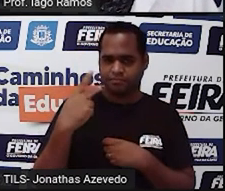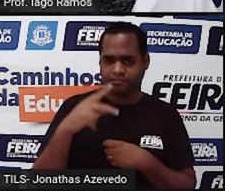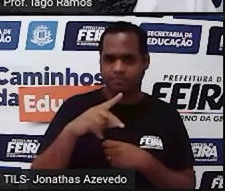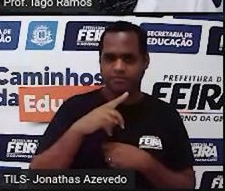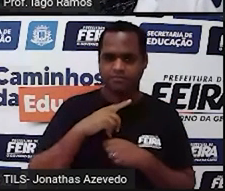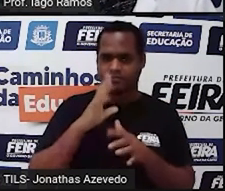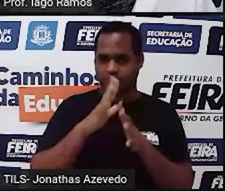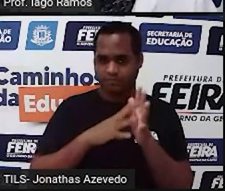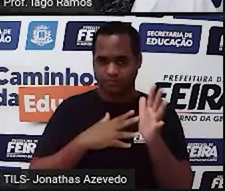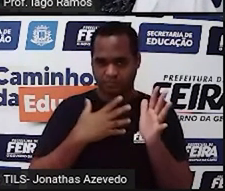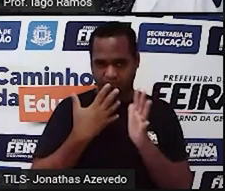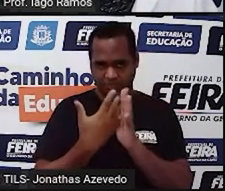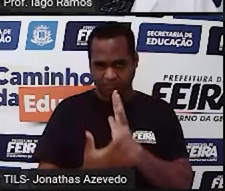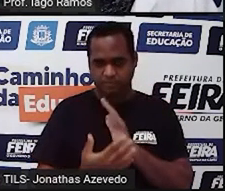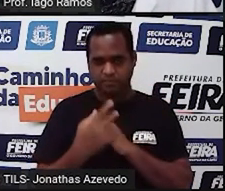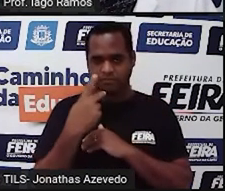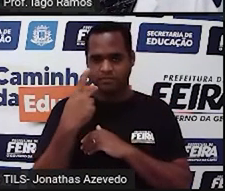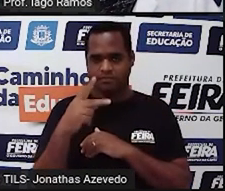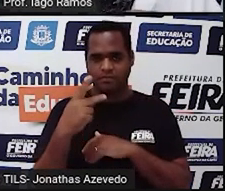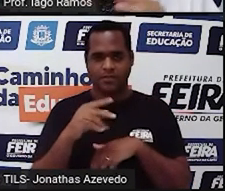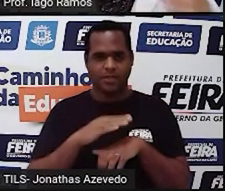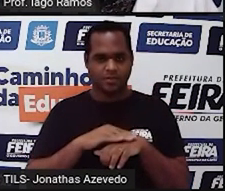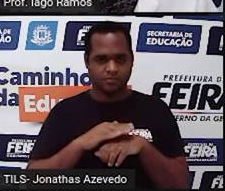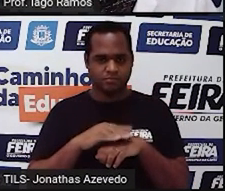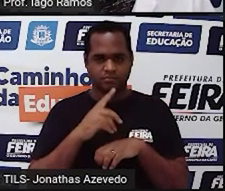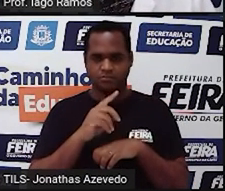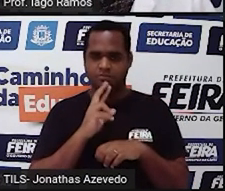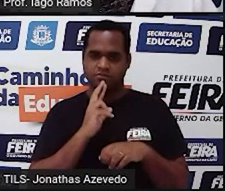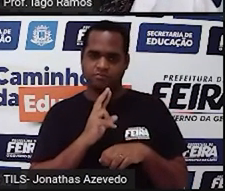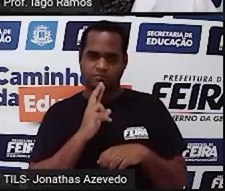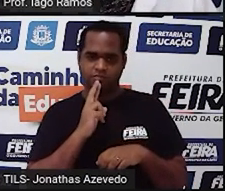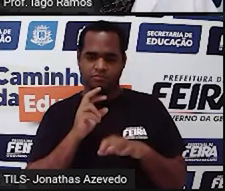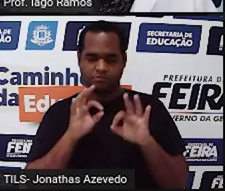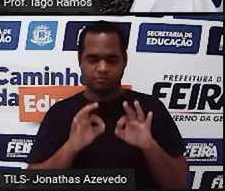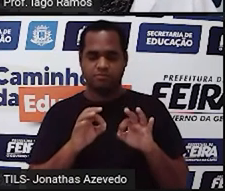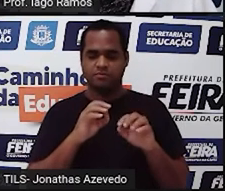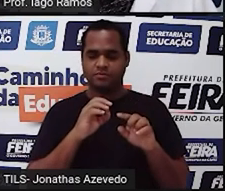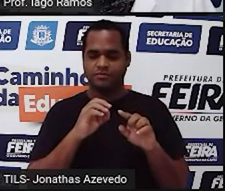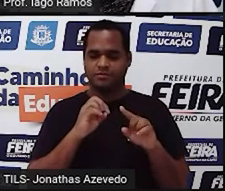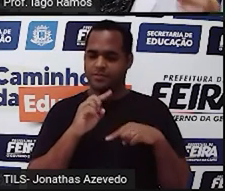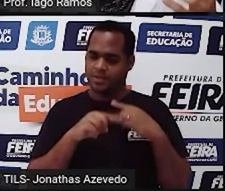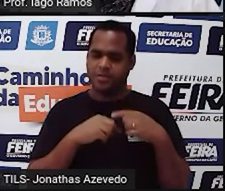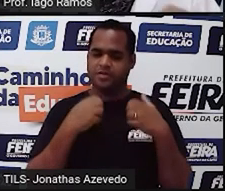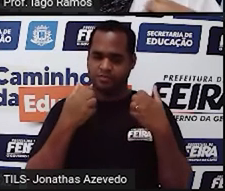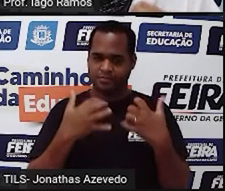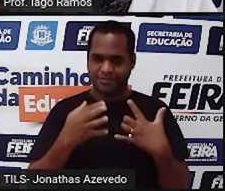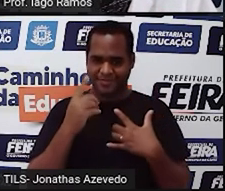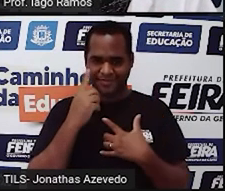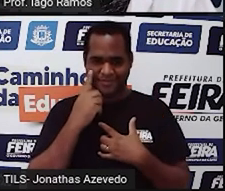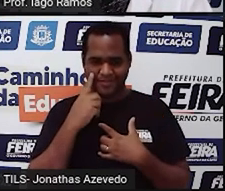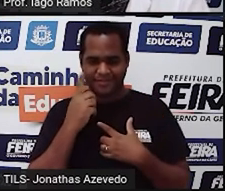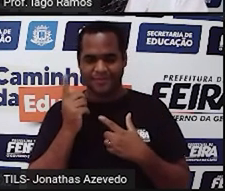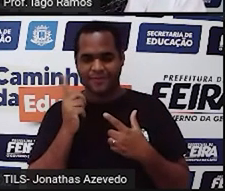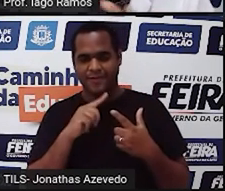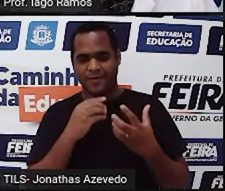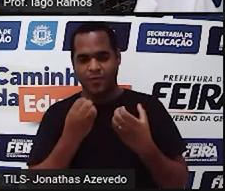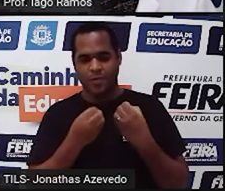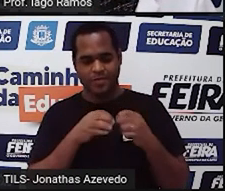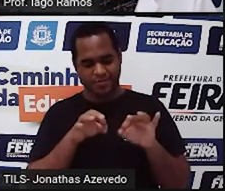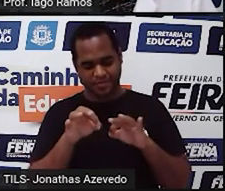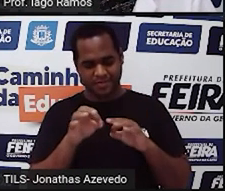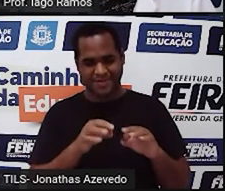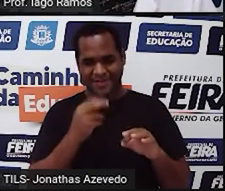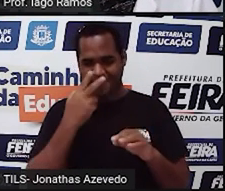no caderno sem preencher faz a tabelinha e depois preenche já colocando na